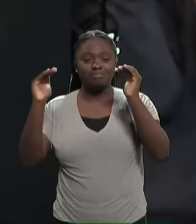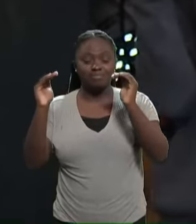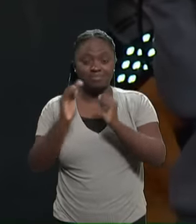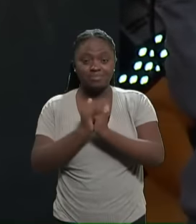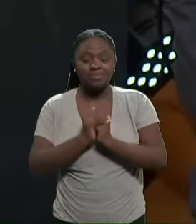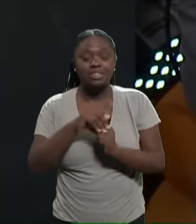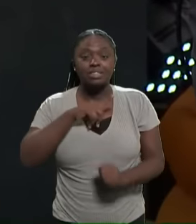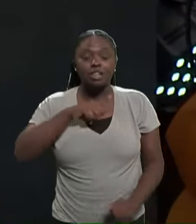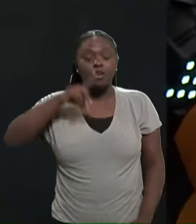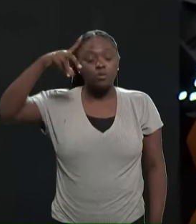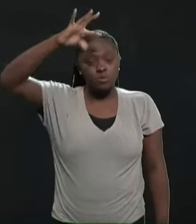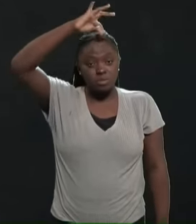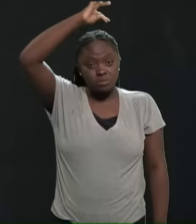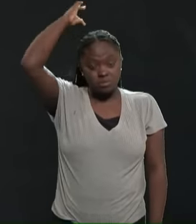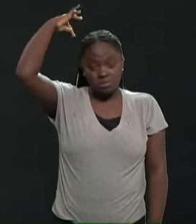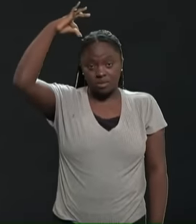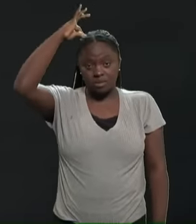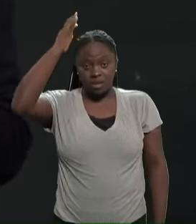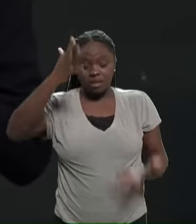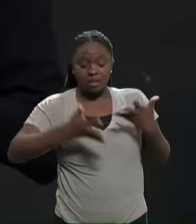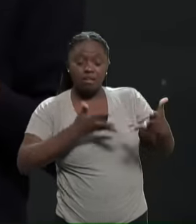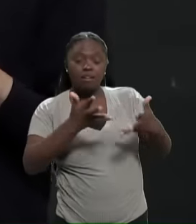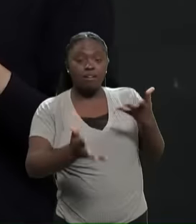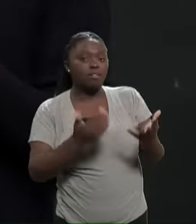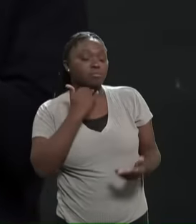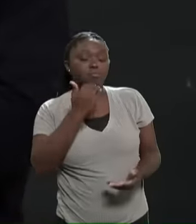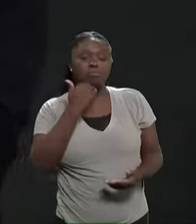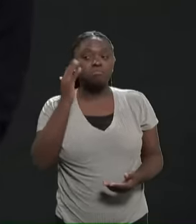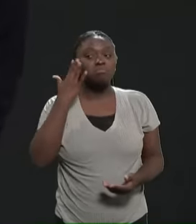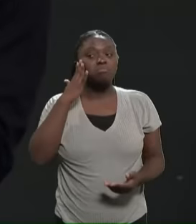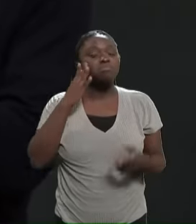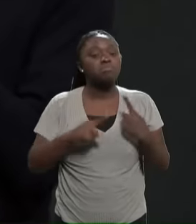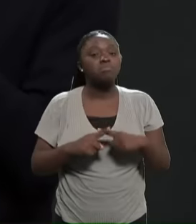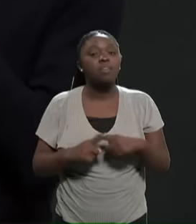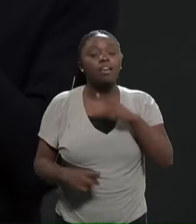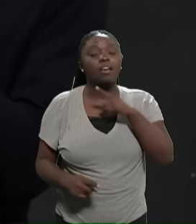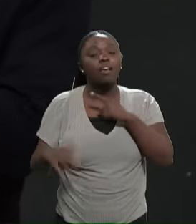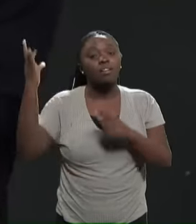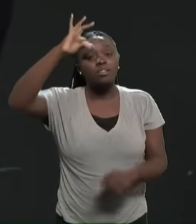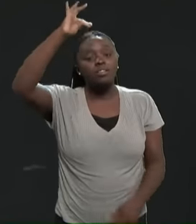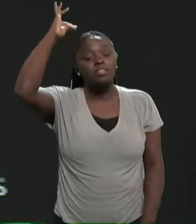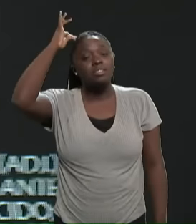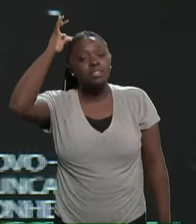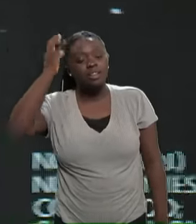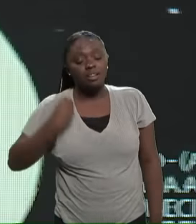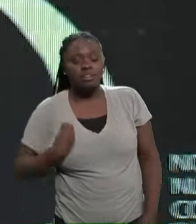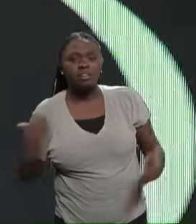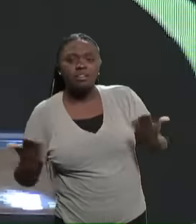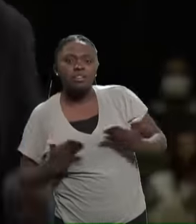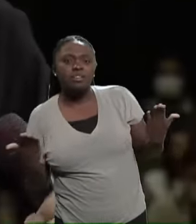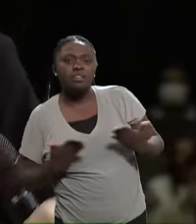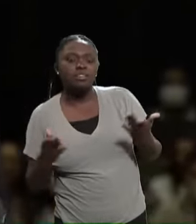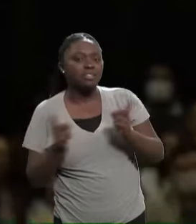Quem tem espírito fala e ninguém lo compreende. Porque quem tem espírito não vive o presente, vive o futuro.